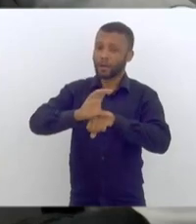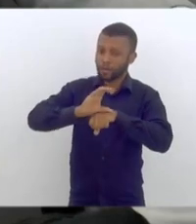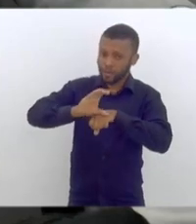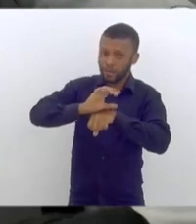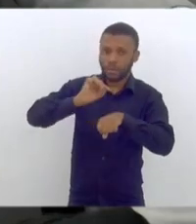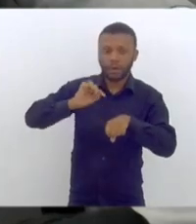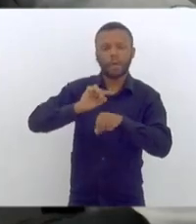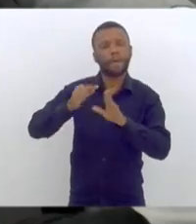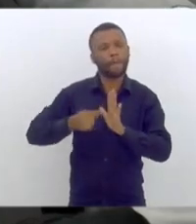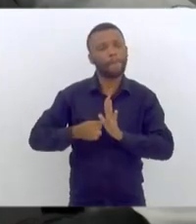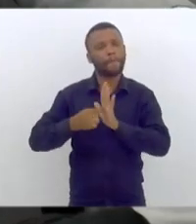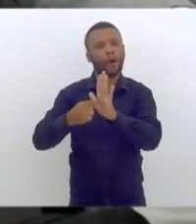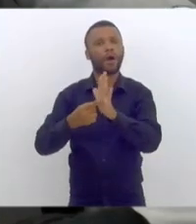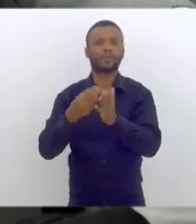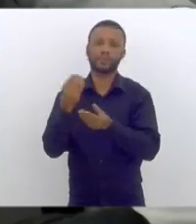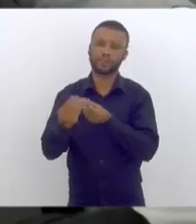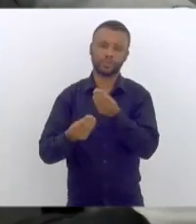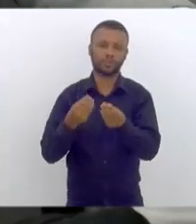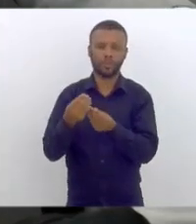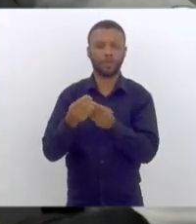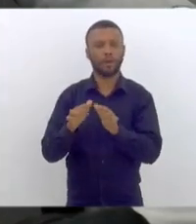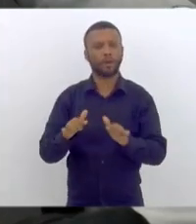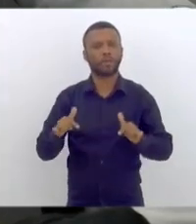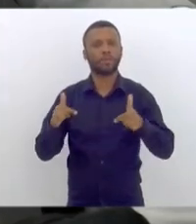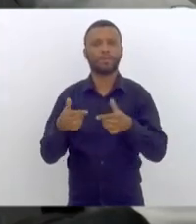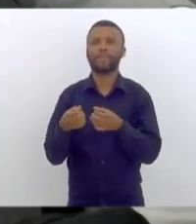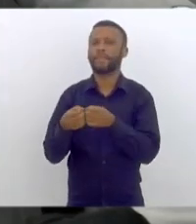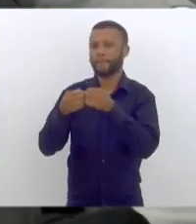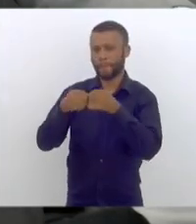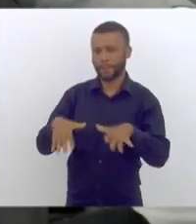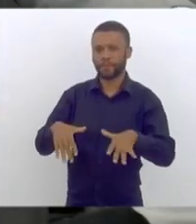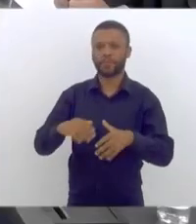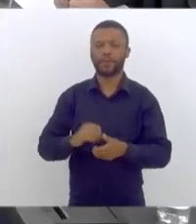ela está a execução ela fica um pouco prejudicada